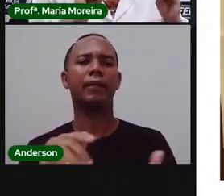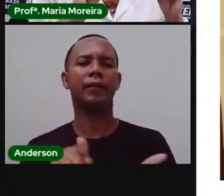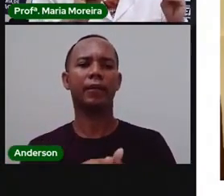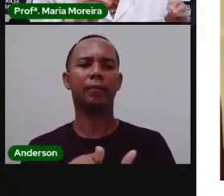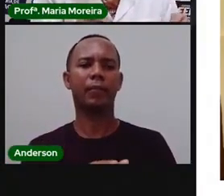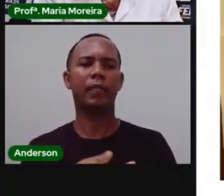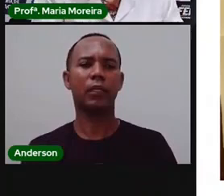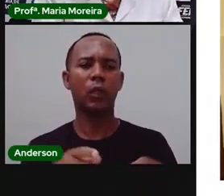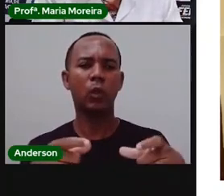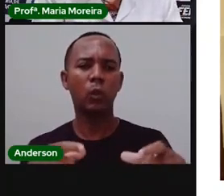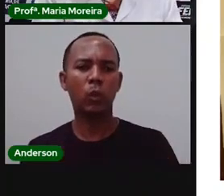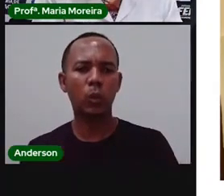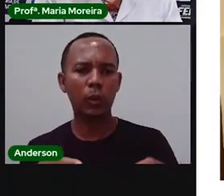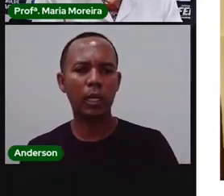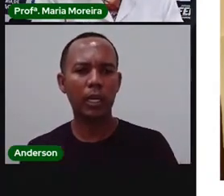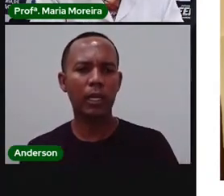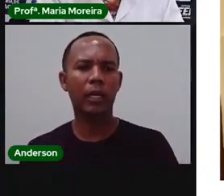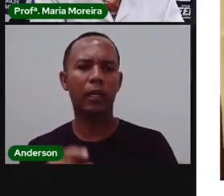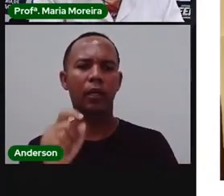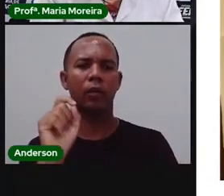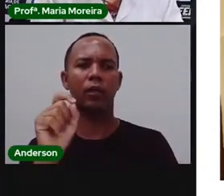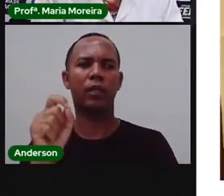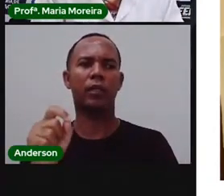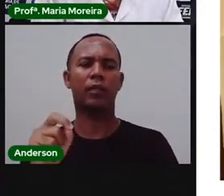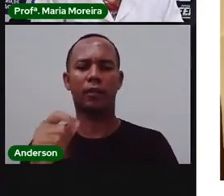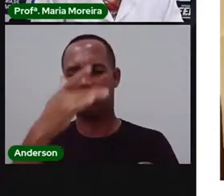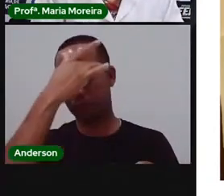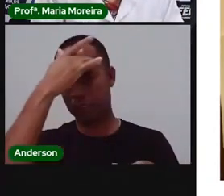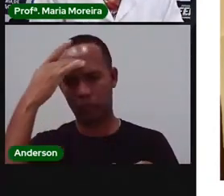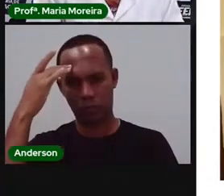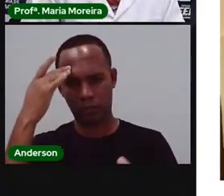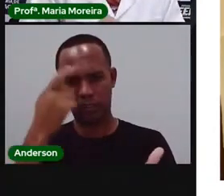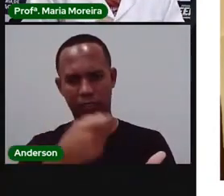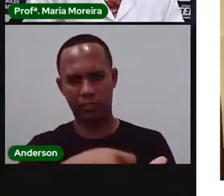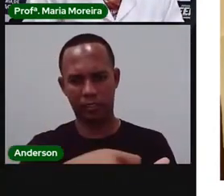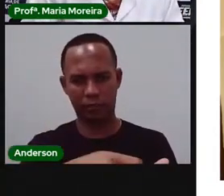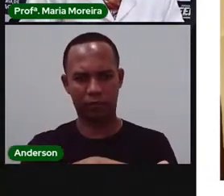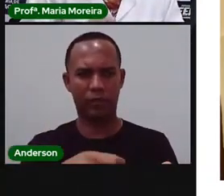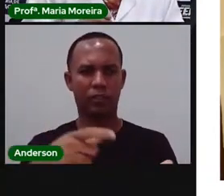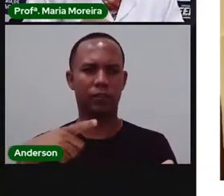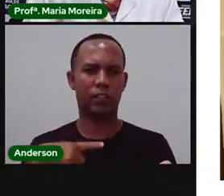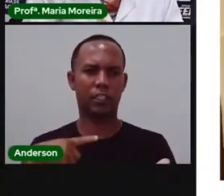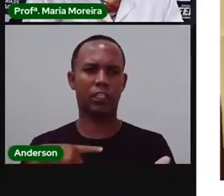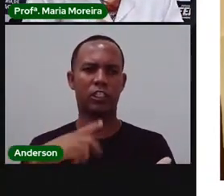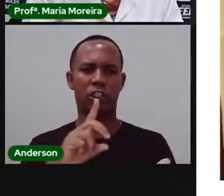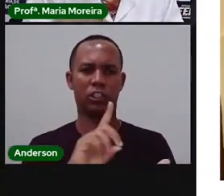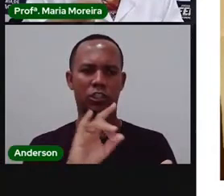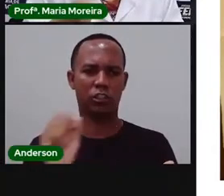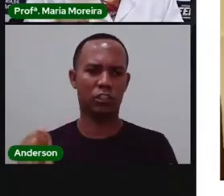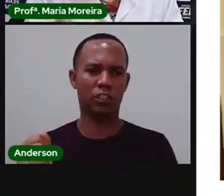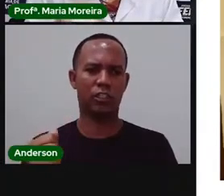início, tem o lugar para onde, de onde a pessoa está escrevendo, tem a data aí,